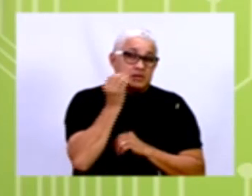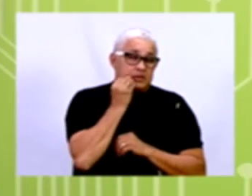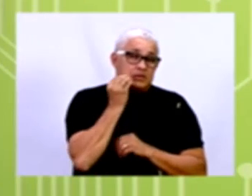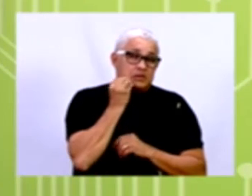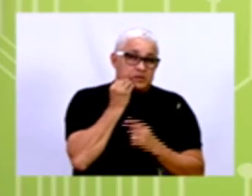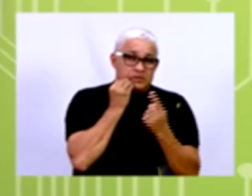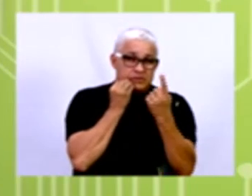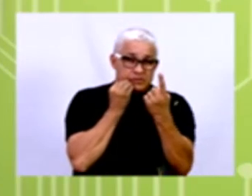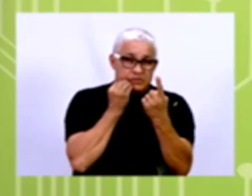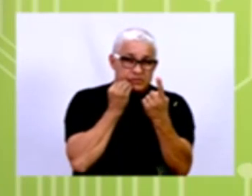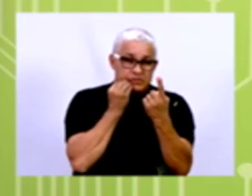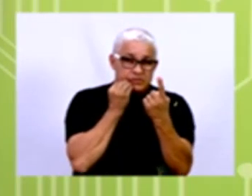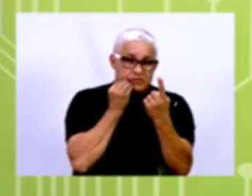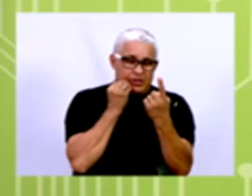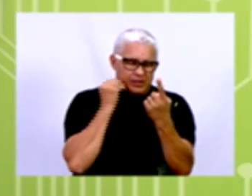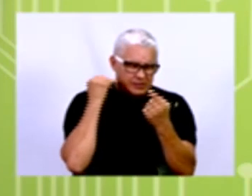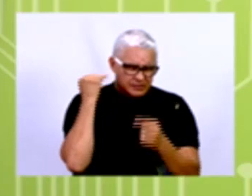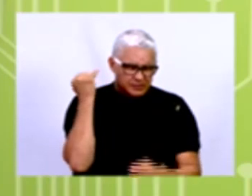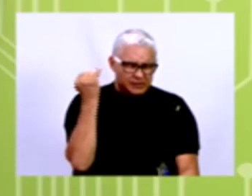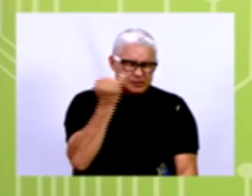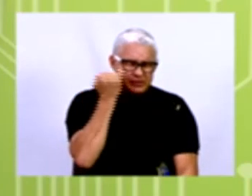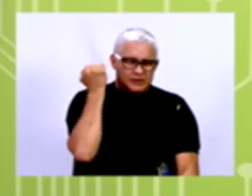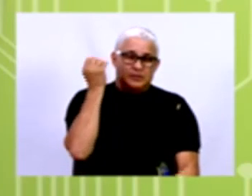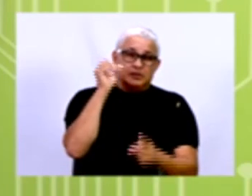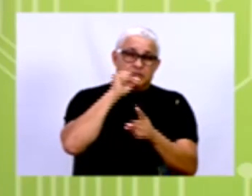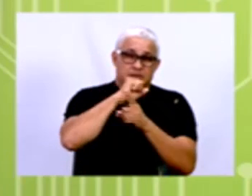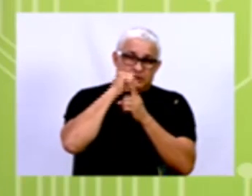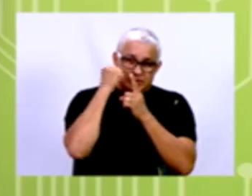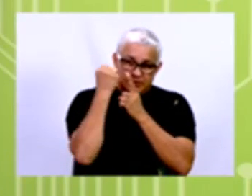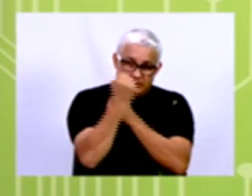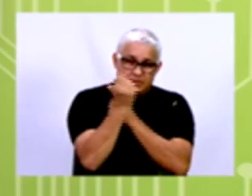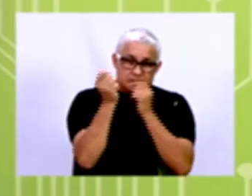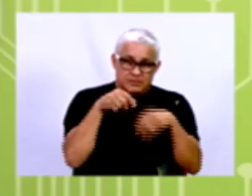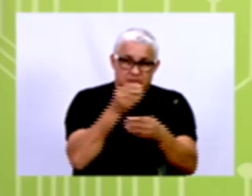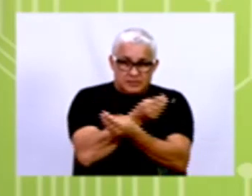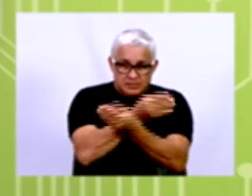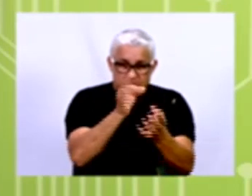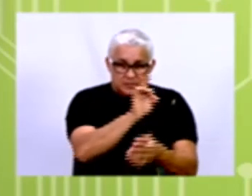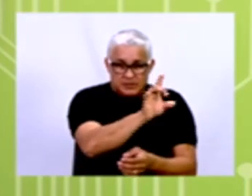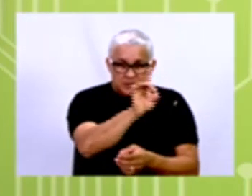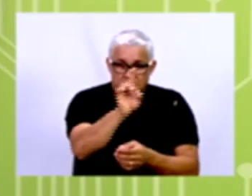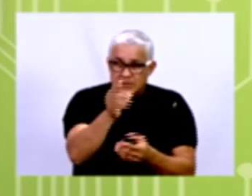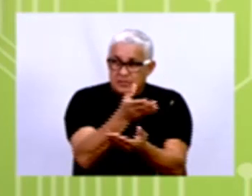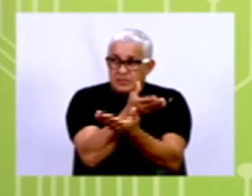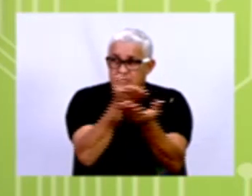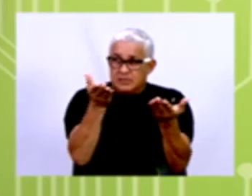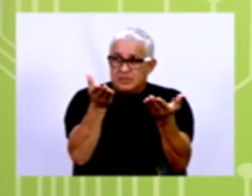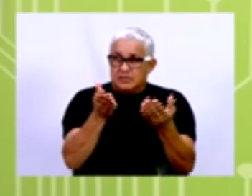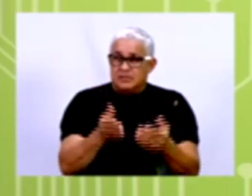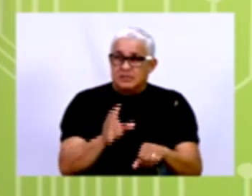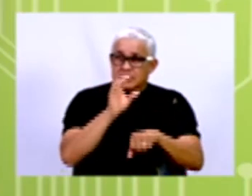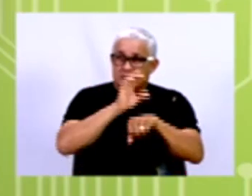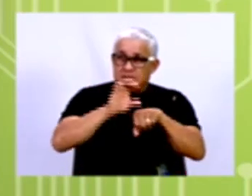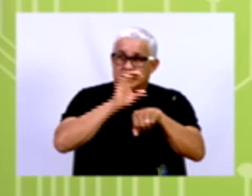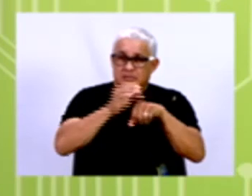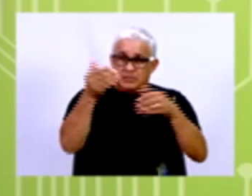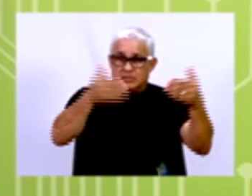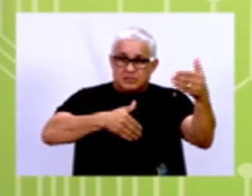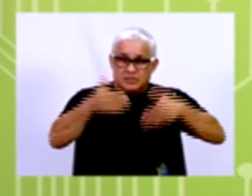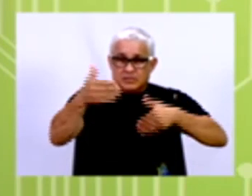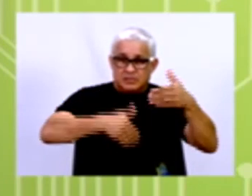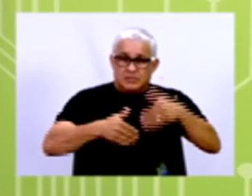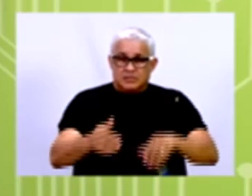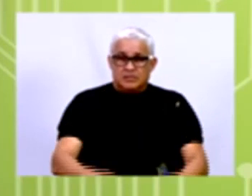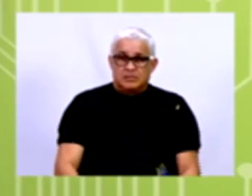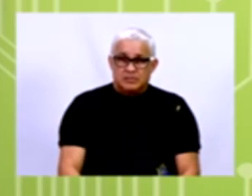oportunidade de ouro que a sociedade possibilita a cada um de vocês cursar